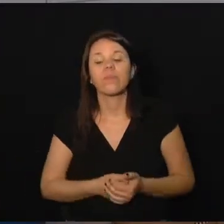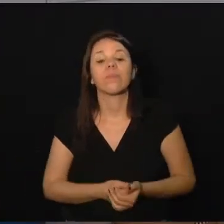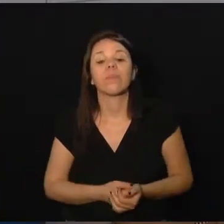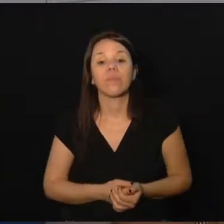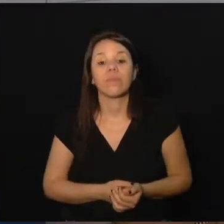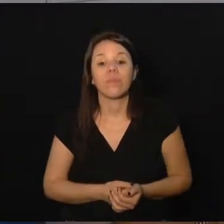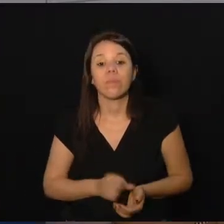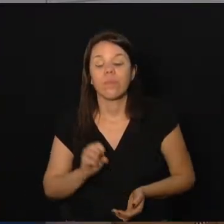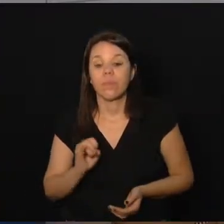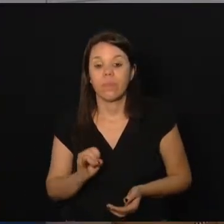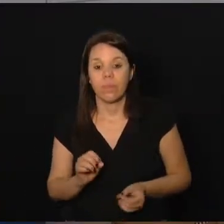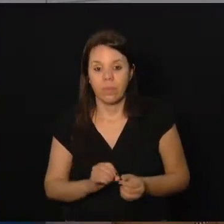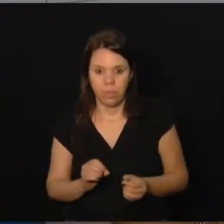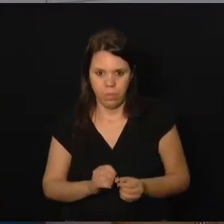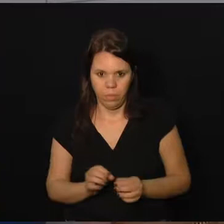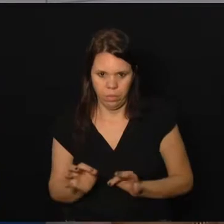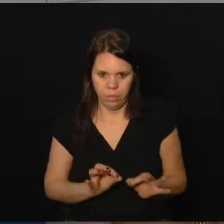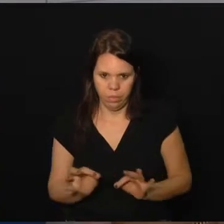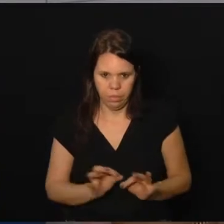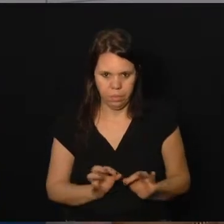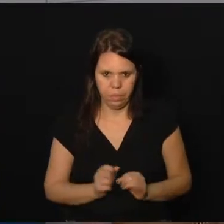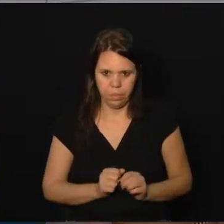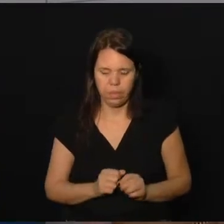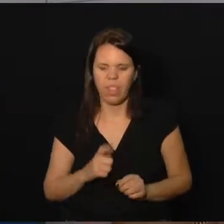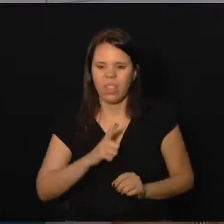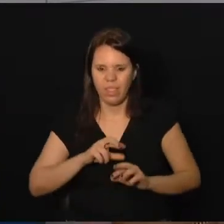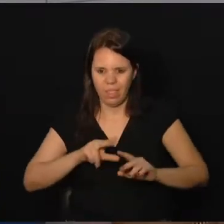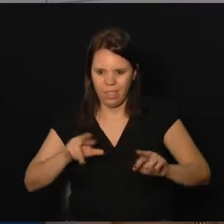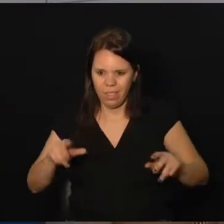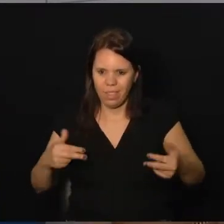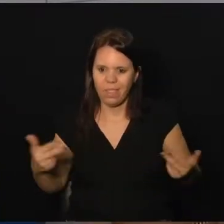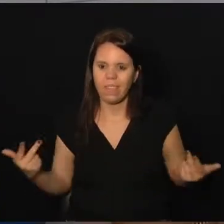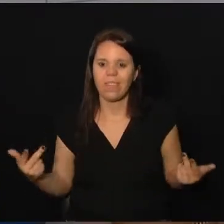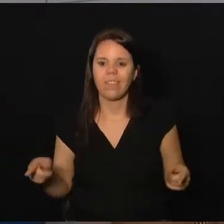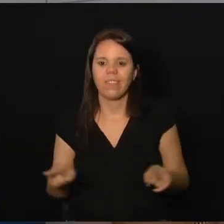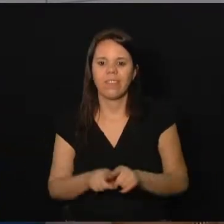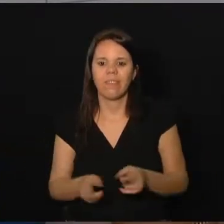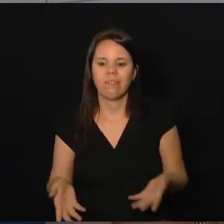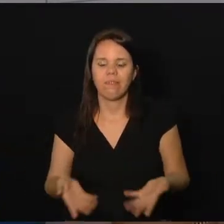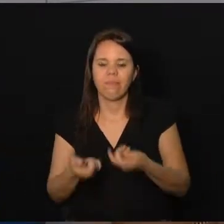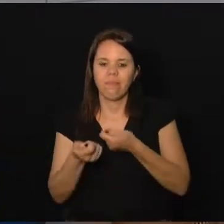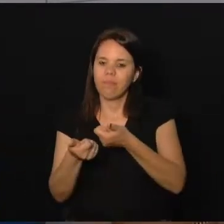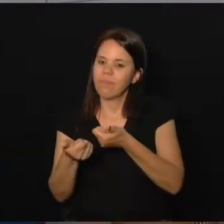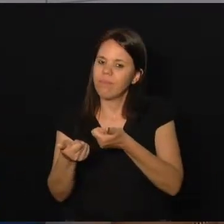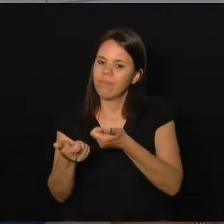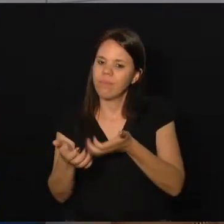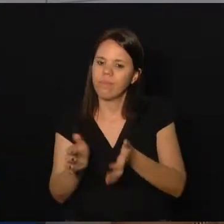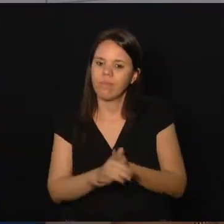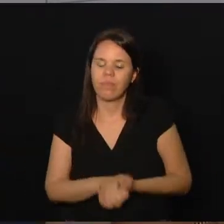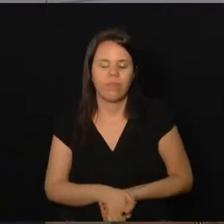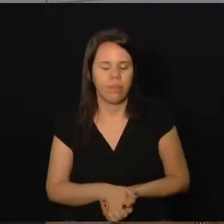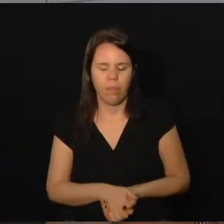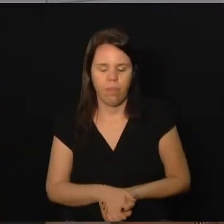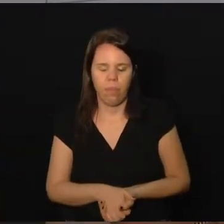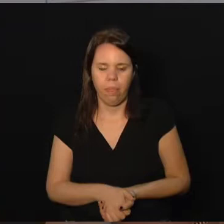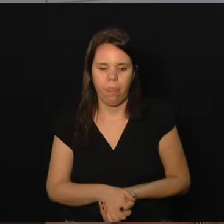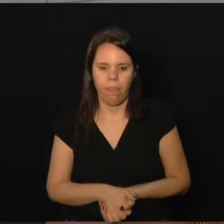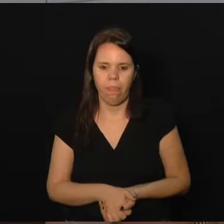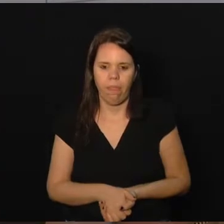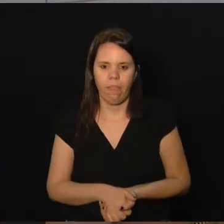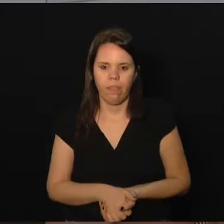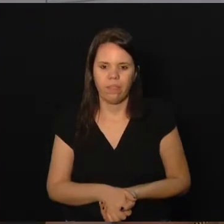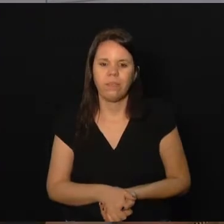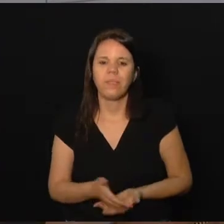uma forma realmente organizada, então vai ter várias coisas que favorecem. A questão da moeda de troca já